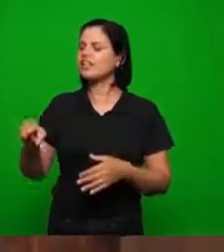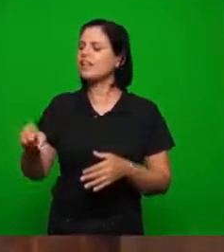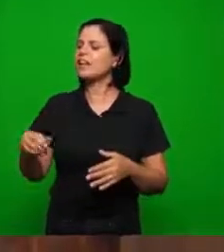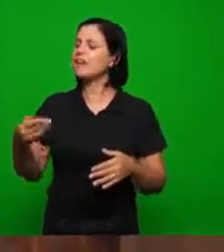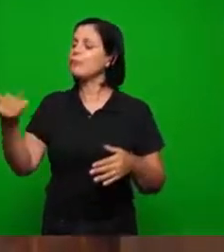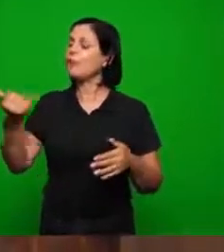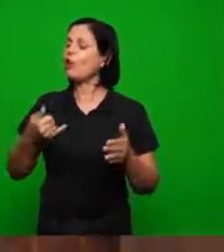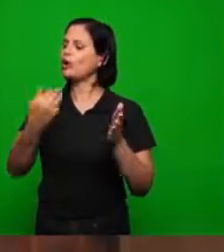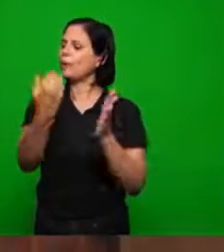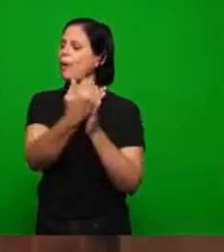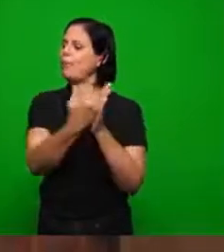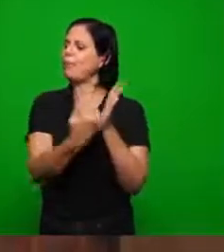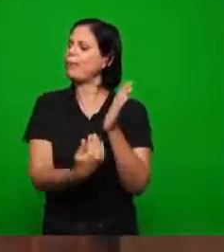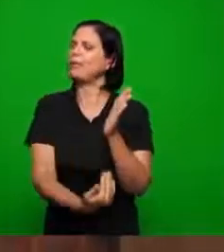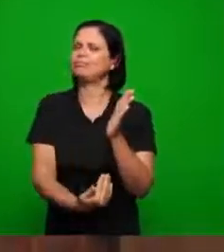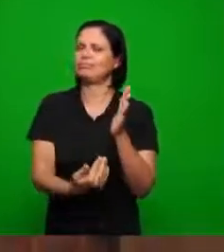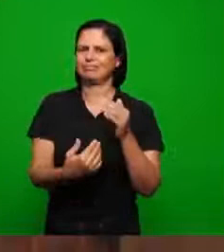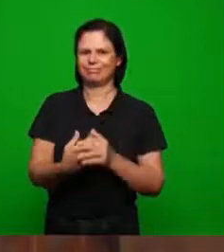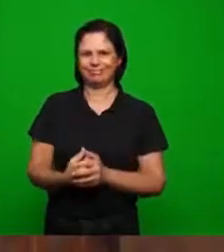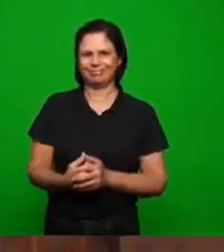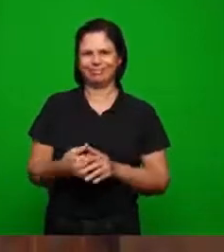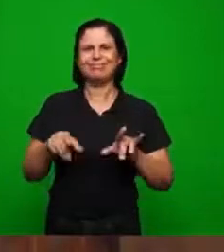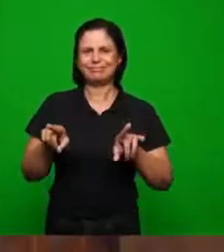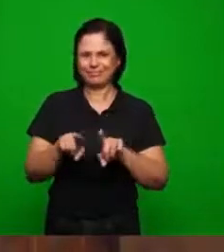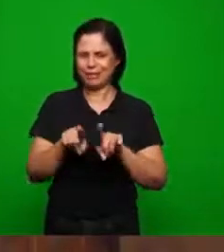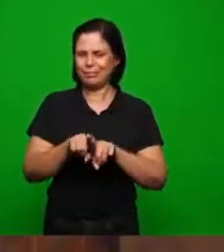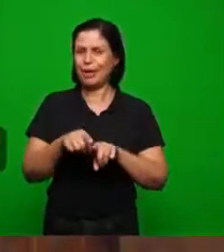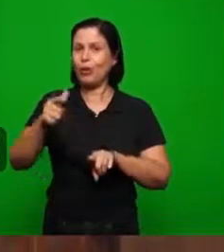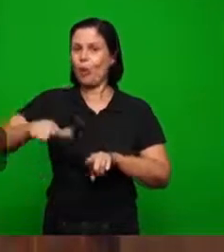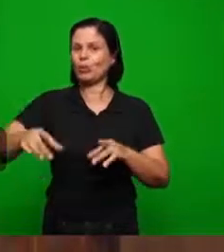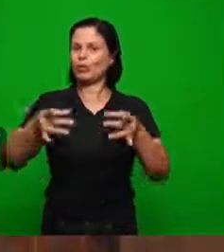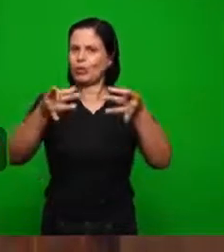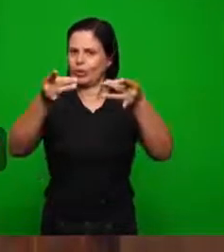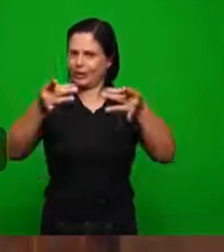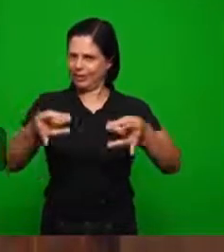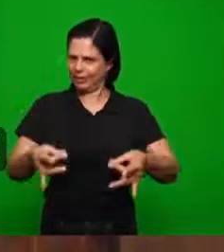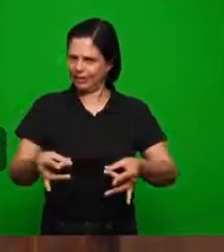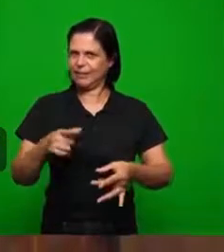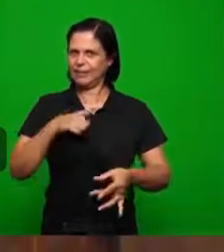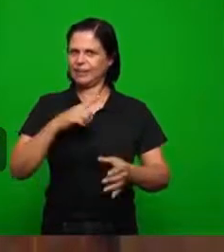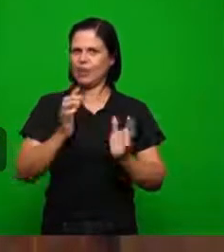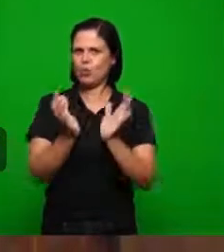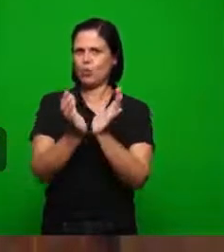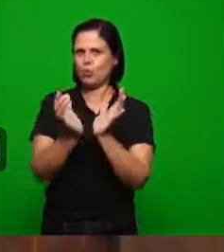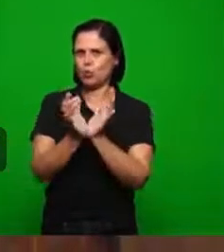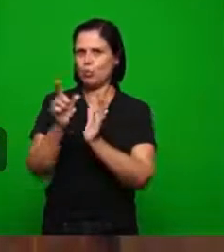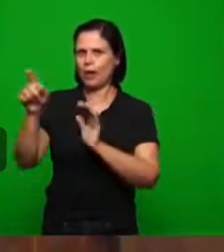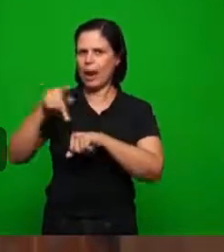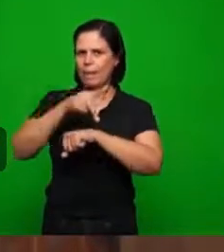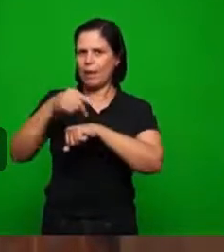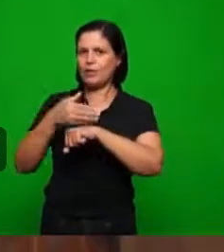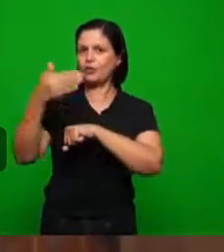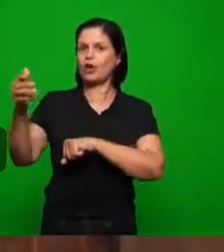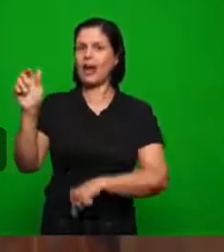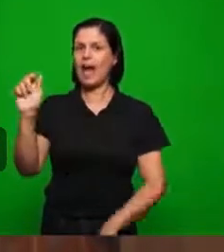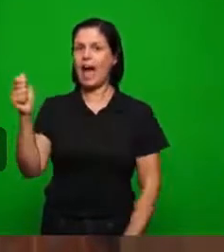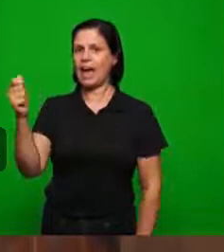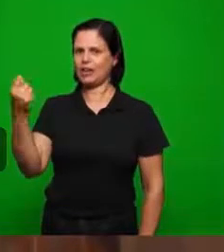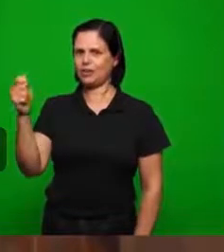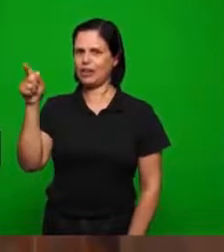todos querendo isso. Mas um outro detalhe, estamos com um grupo de irmãos na Argentina, com o